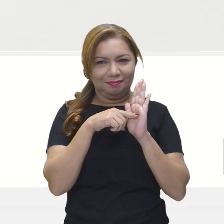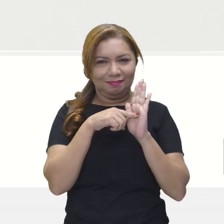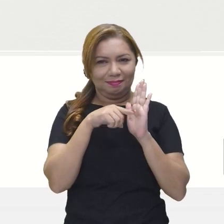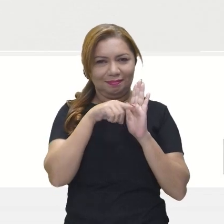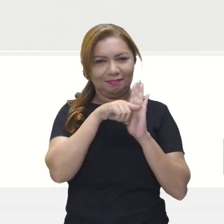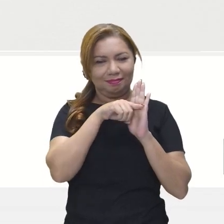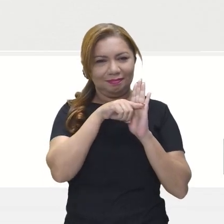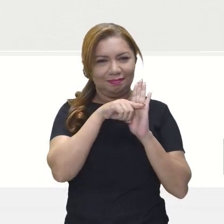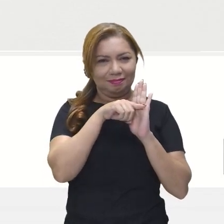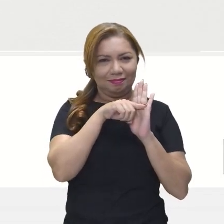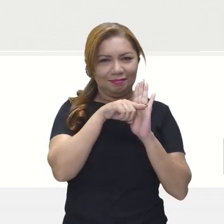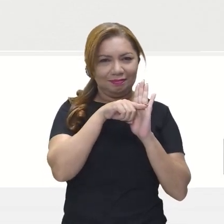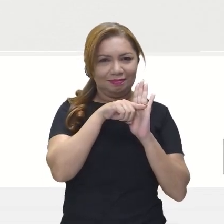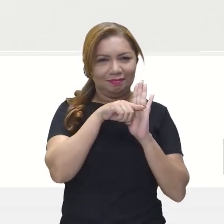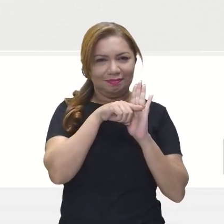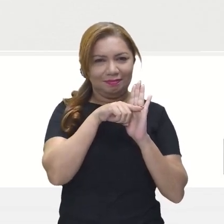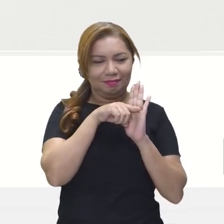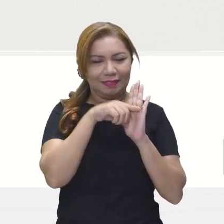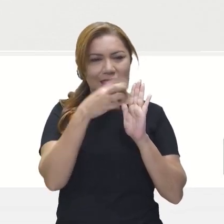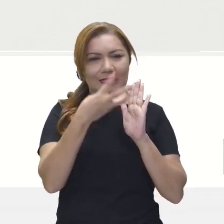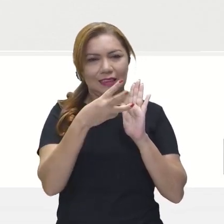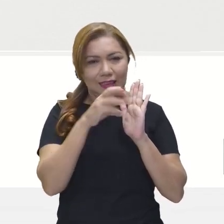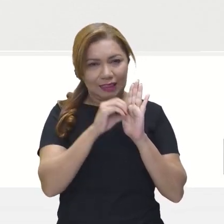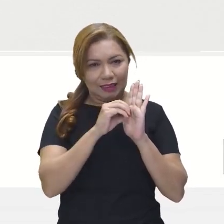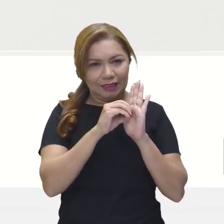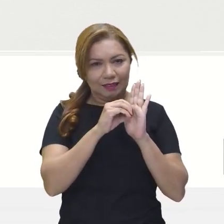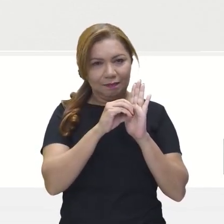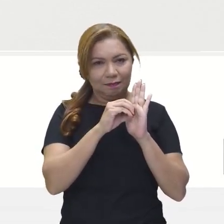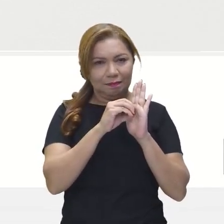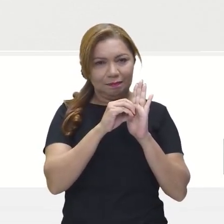30, eu vou multiplicar pela base. Qual é a base? 90.